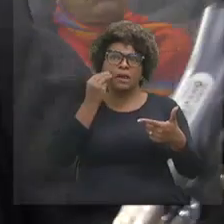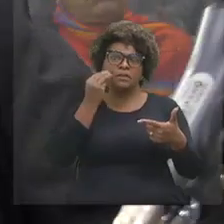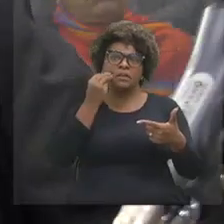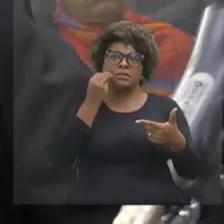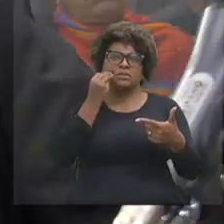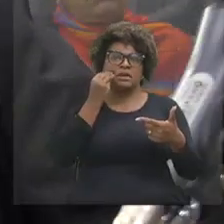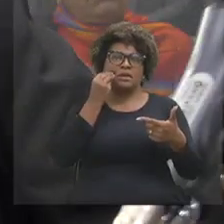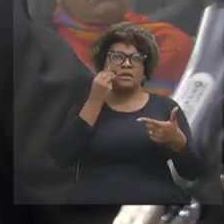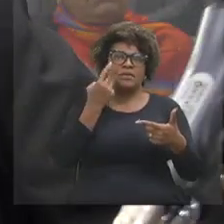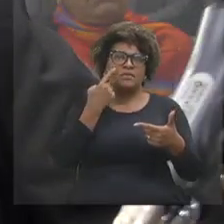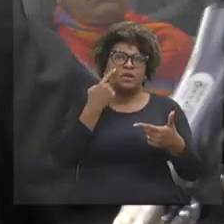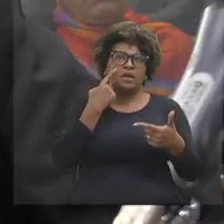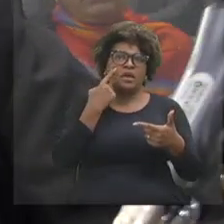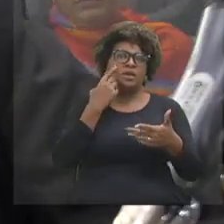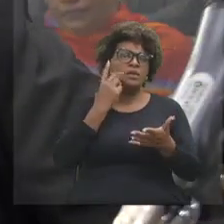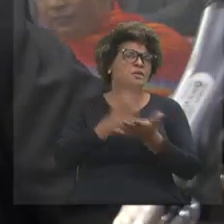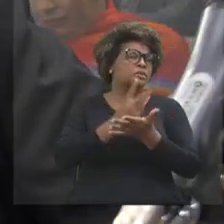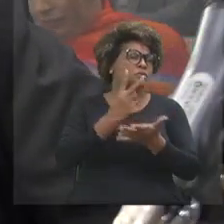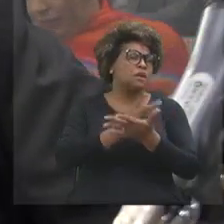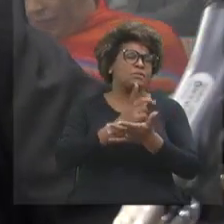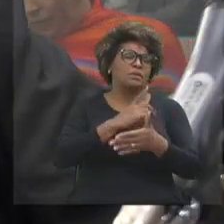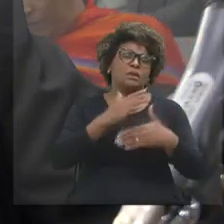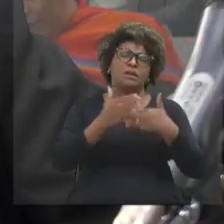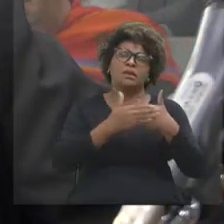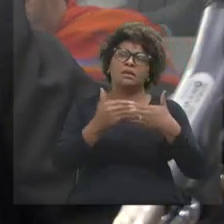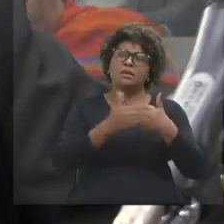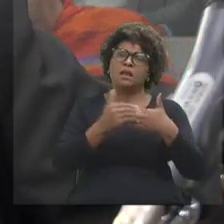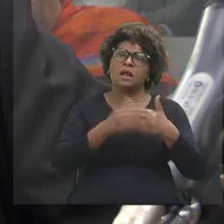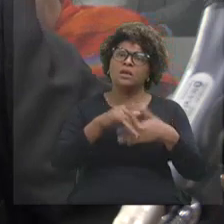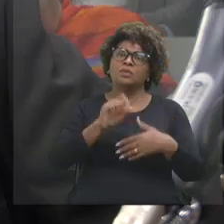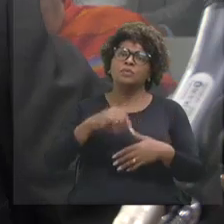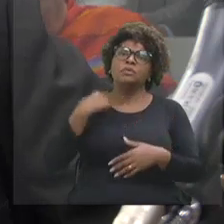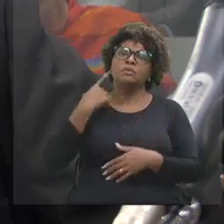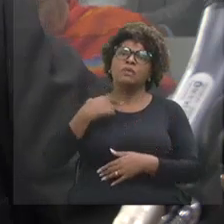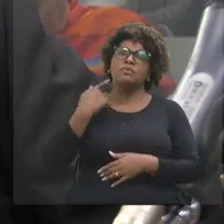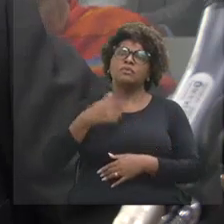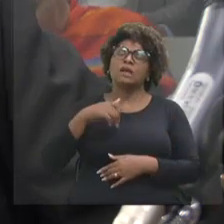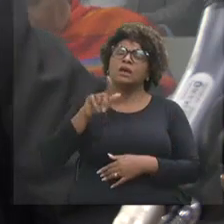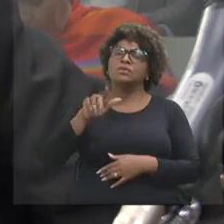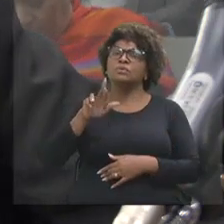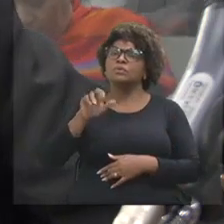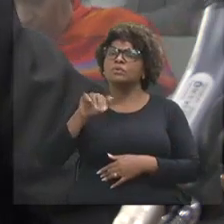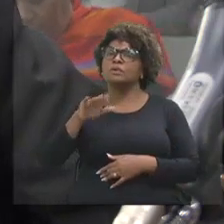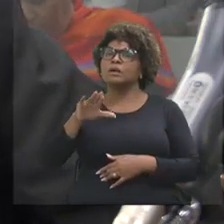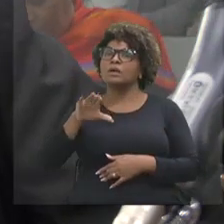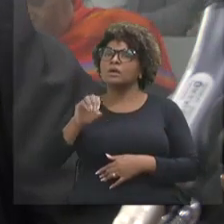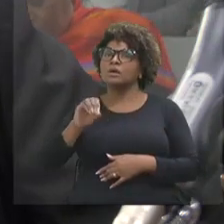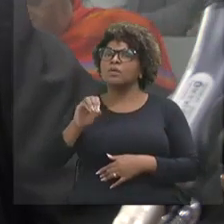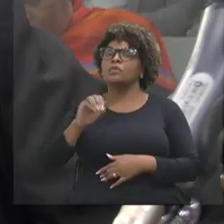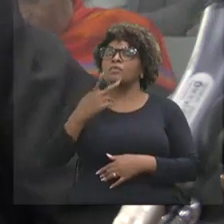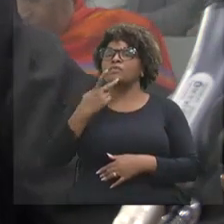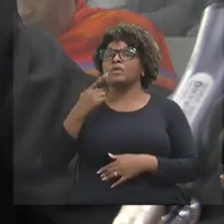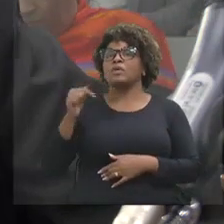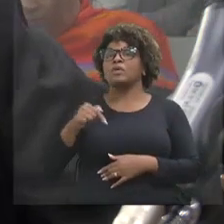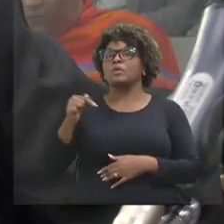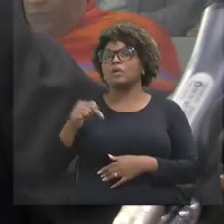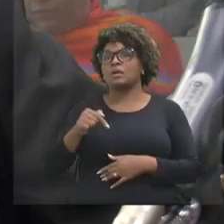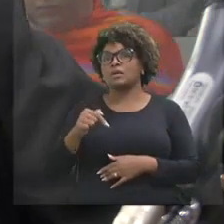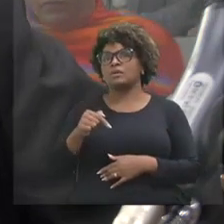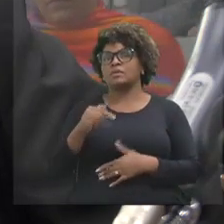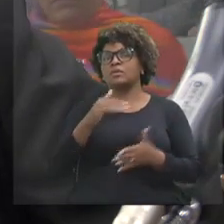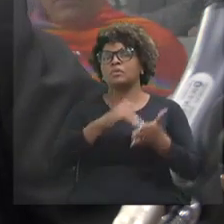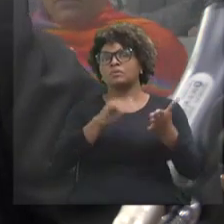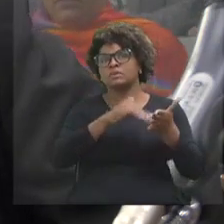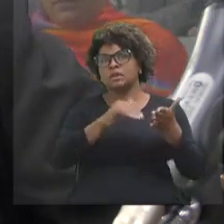com carinho que o deputado grego colocou aqui na fala dele e reverendando que o secretário